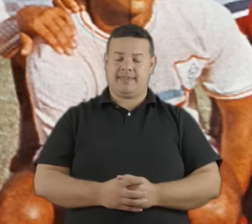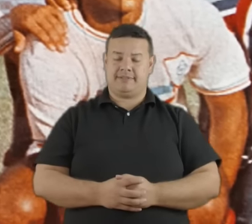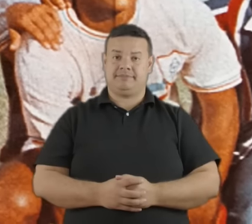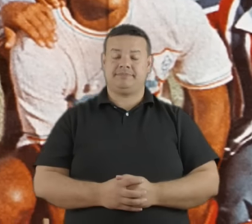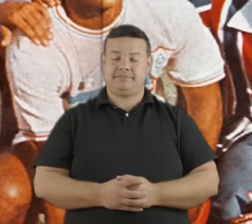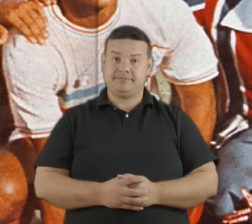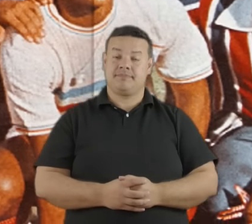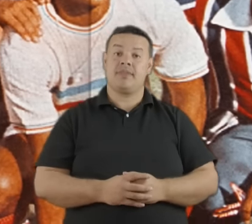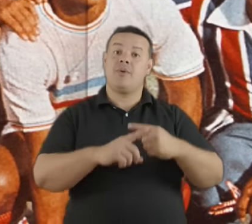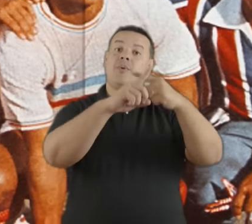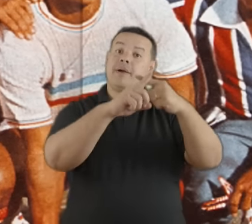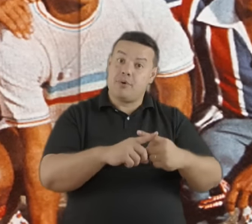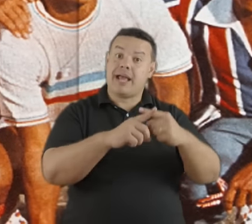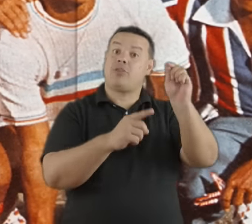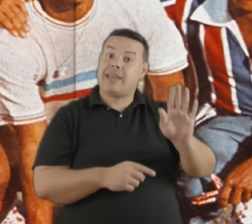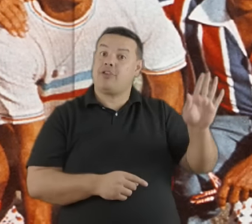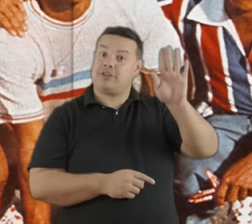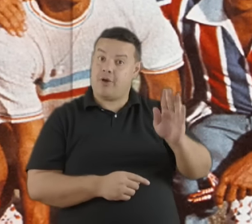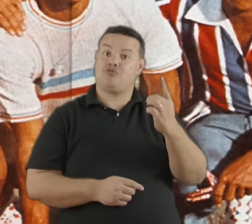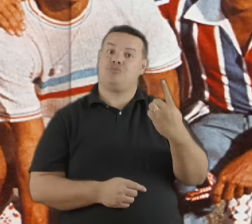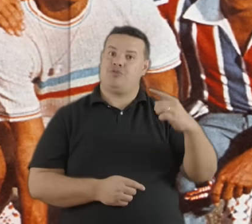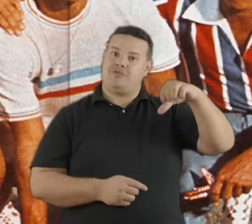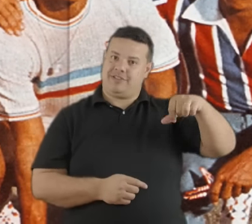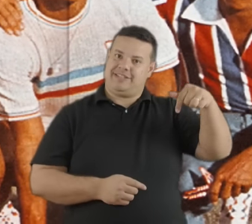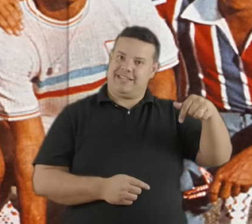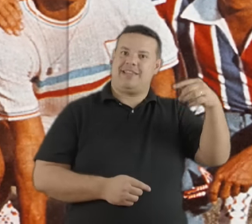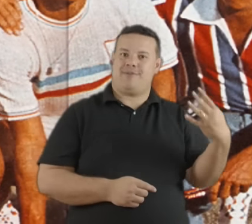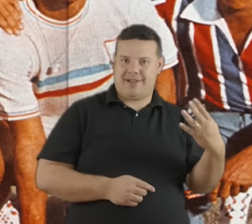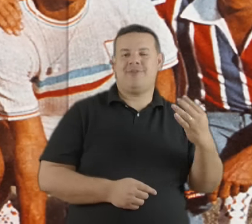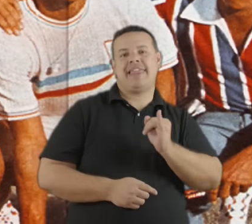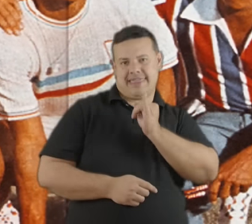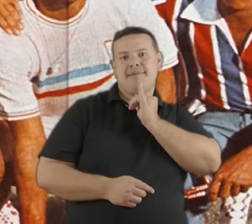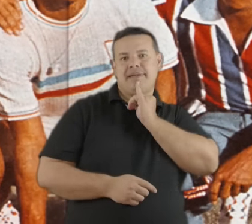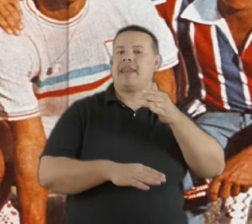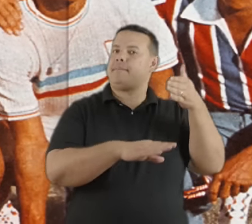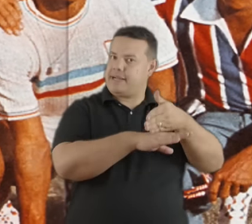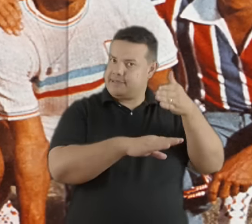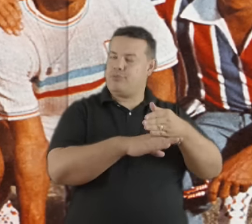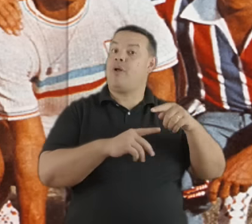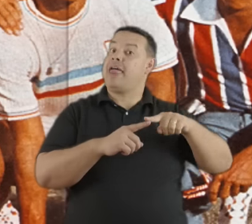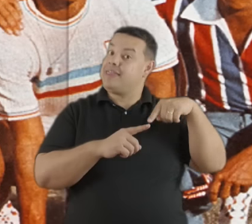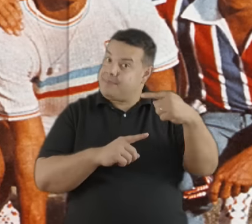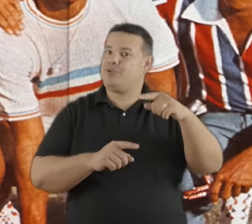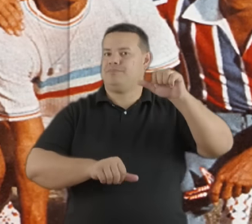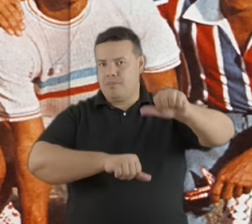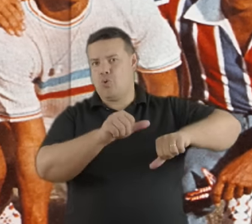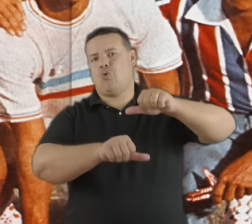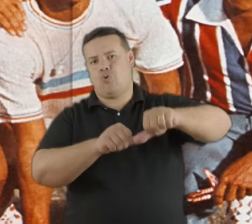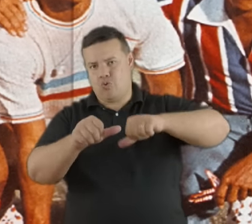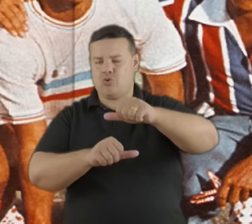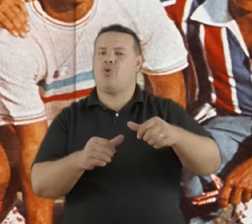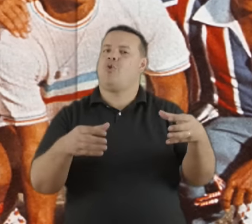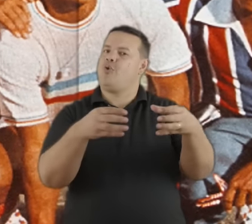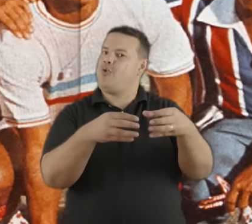Após a participação no Campeonato Nacional de 1974, o Itabaiana teve que passar por uma reformulação no seu